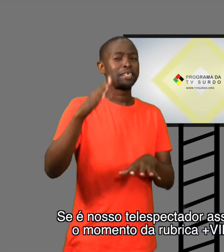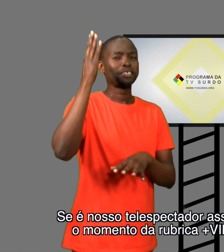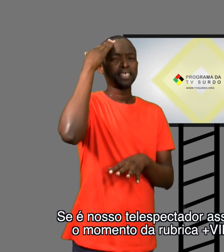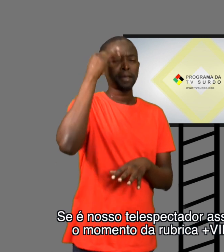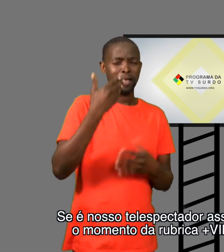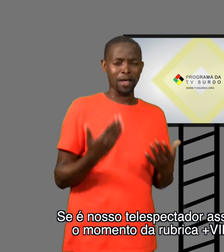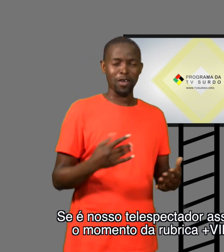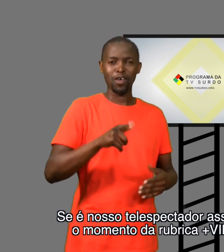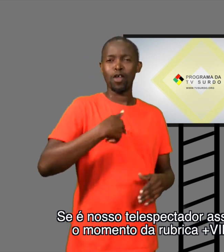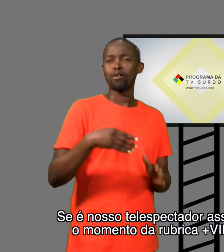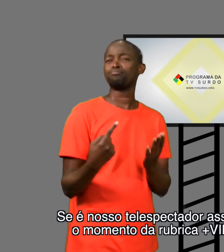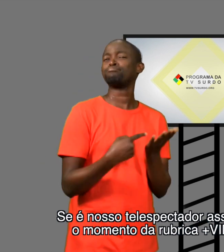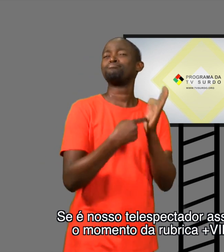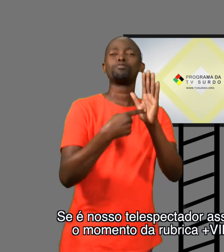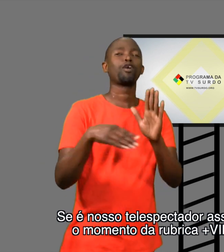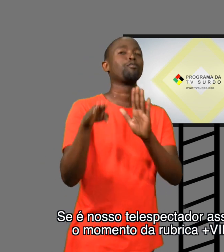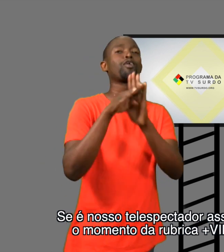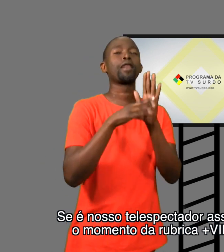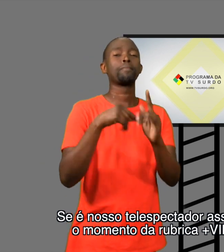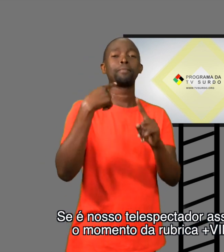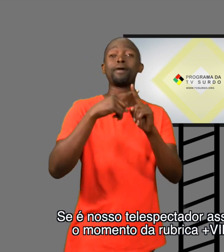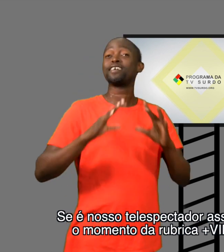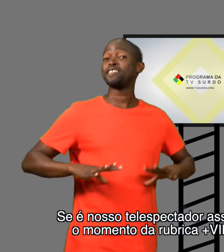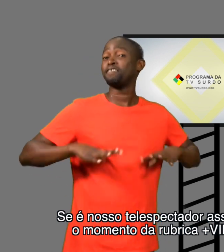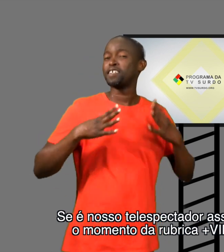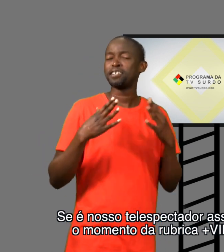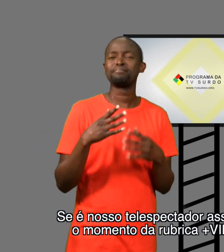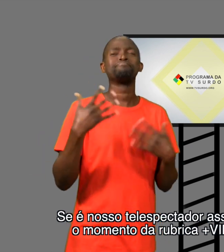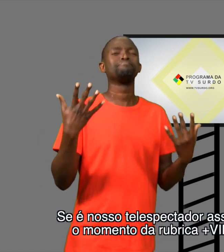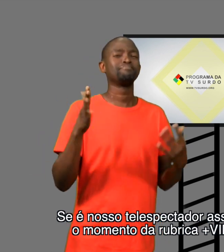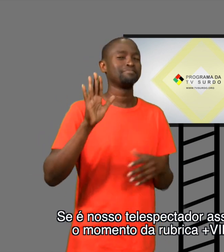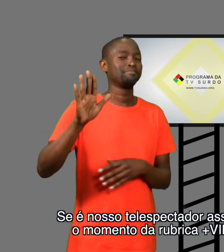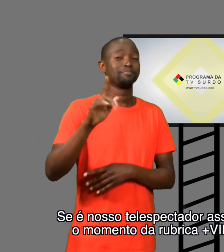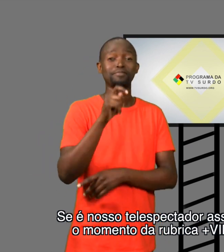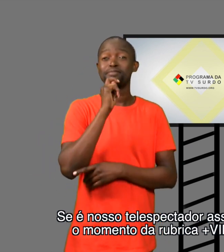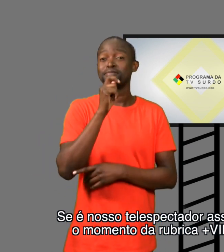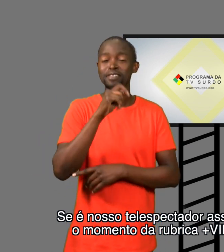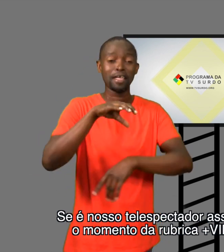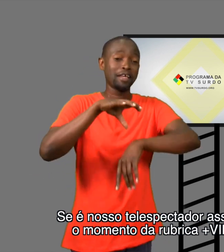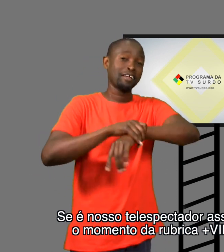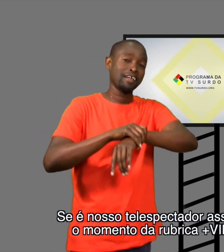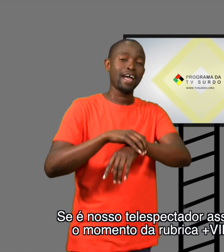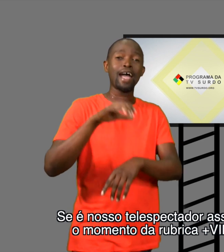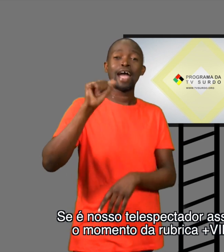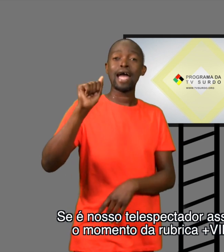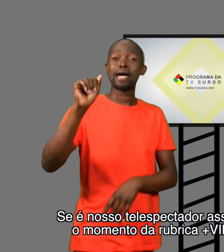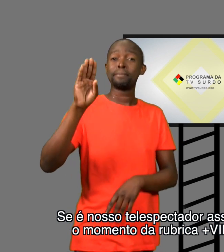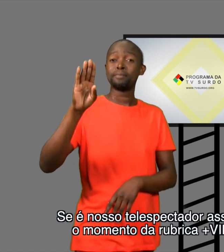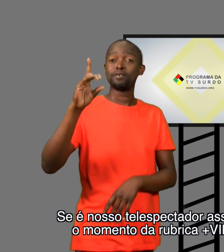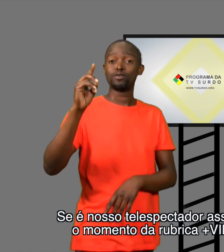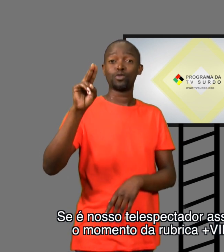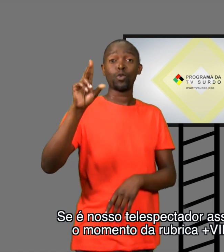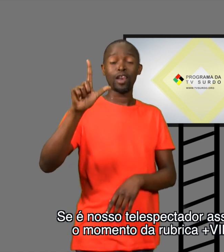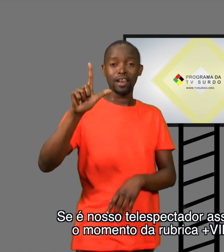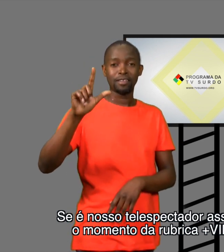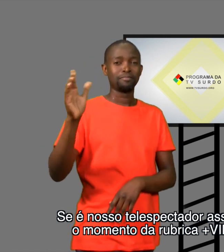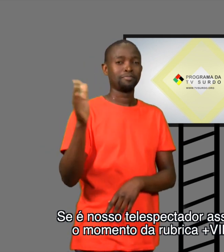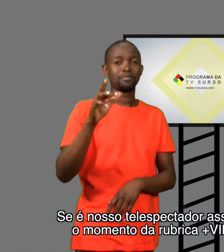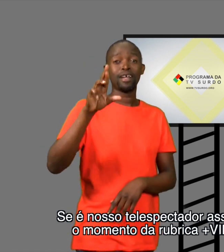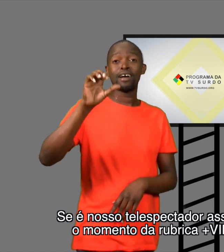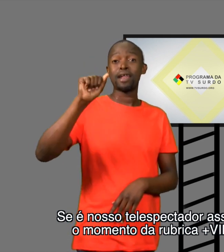Se é nosso telespectador assíduo, já sabe que este é o momento da rubrica Mais Vida com Abdul Ibrahim.